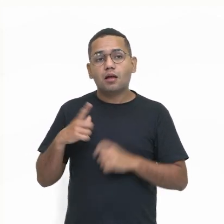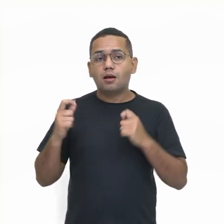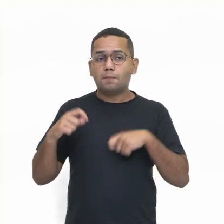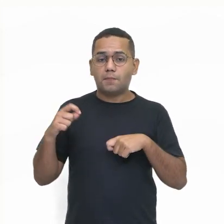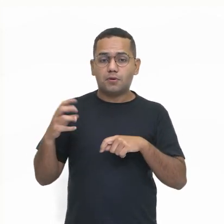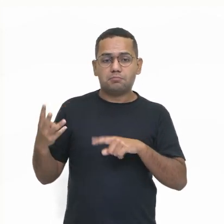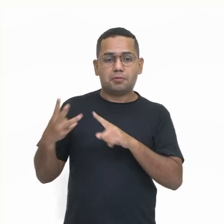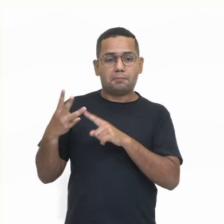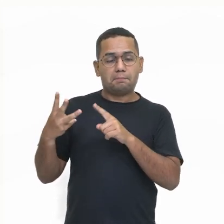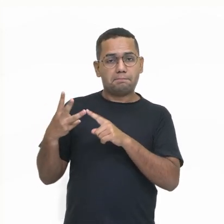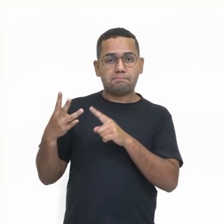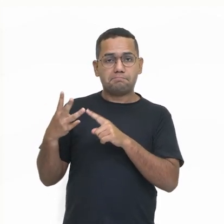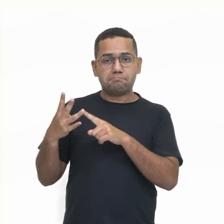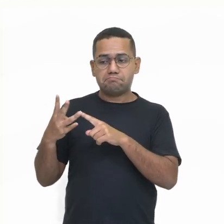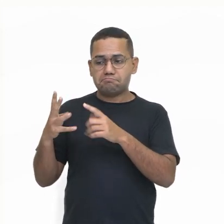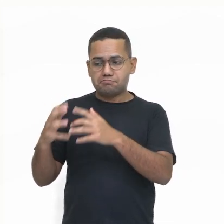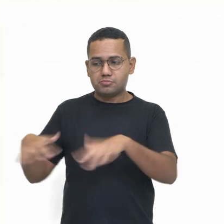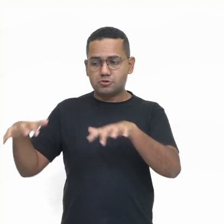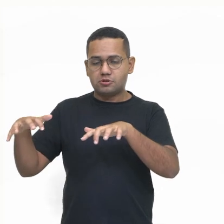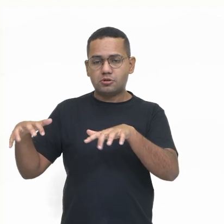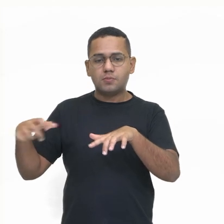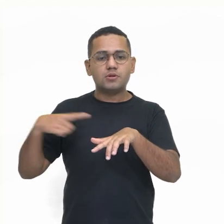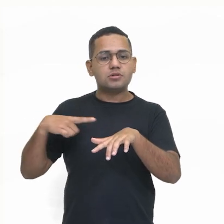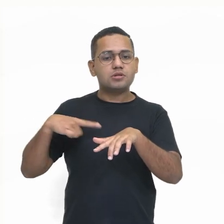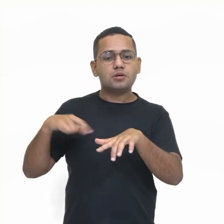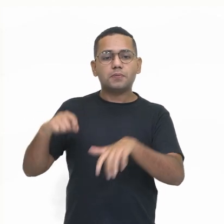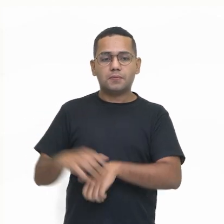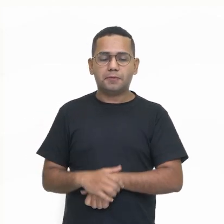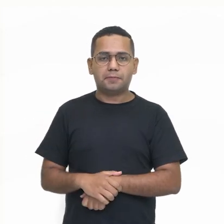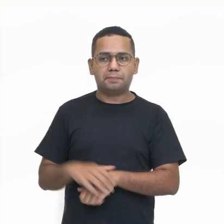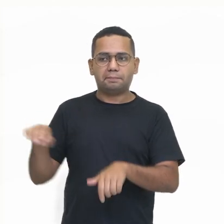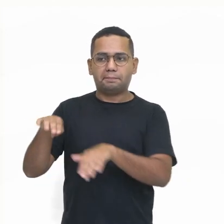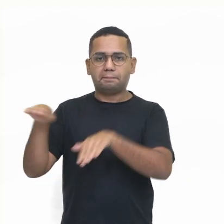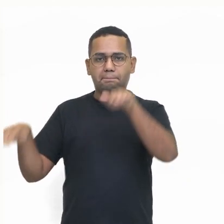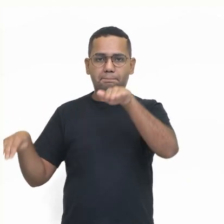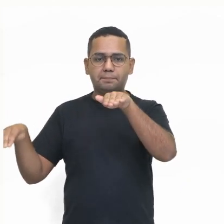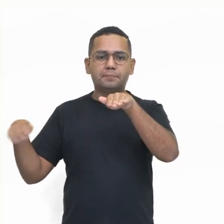genericamente, em superiores e inferiores.